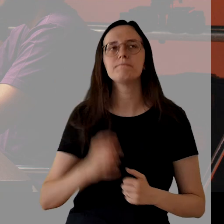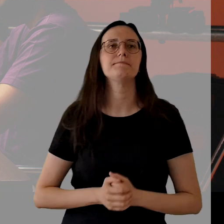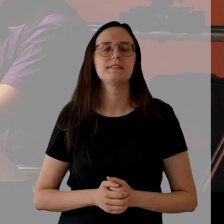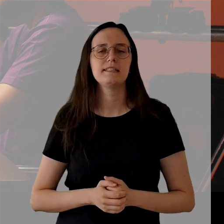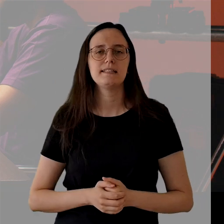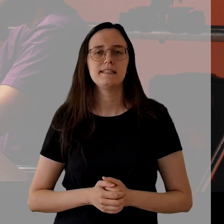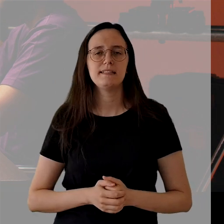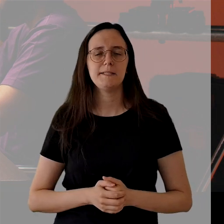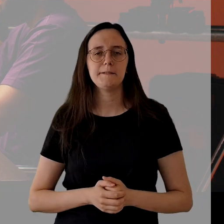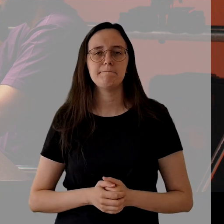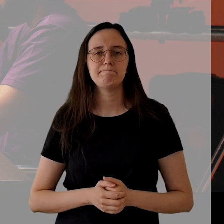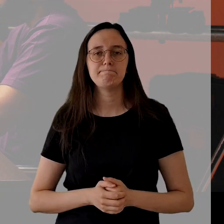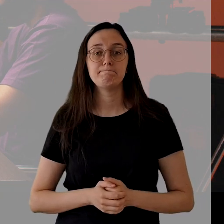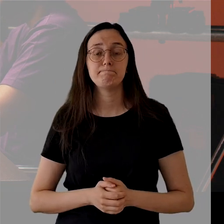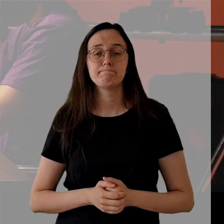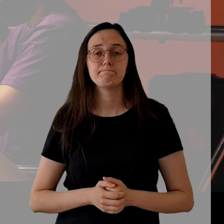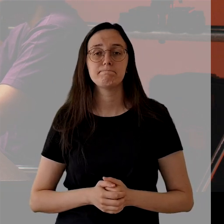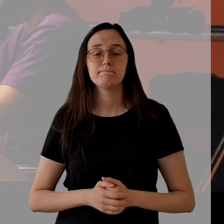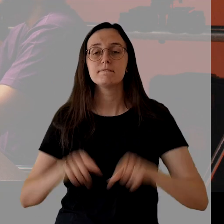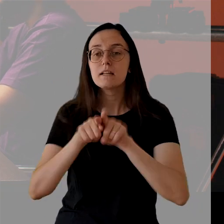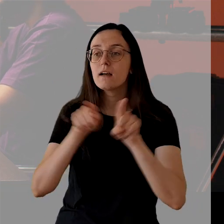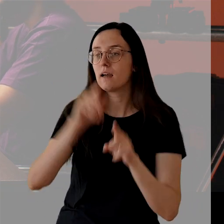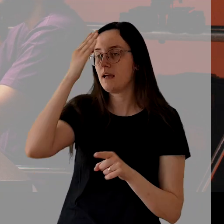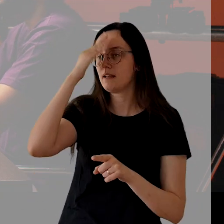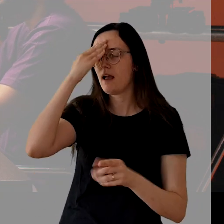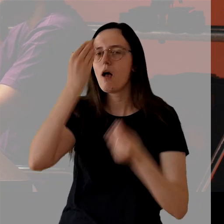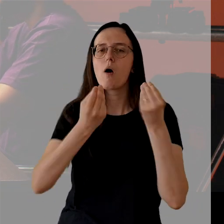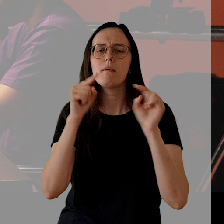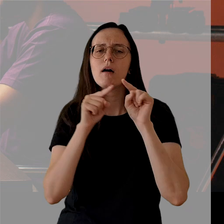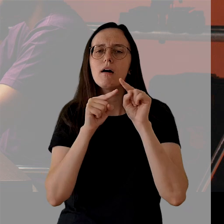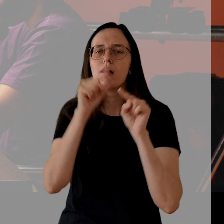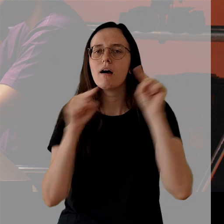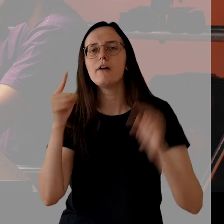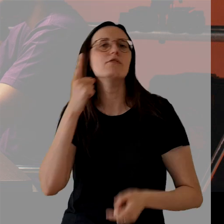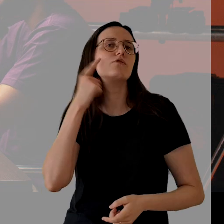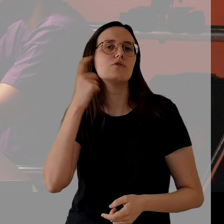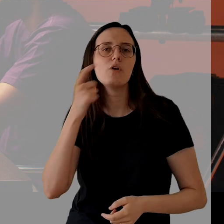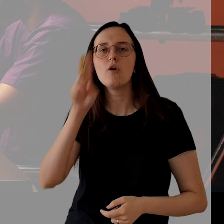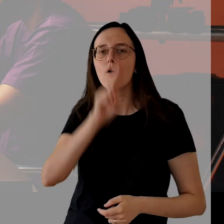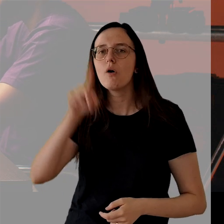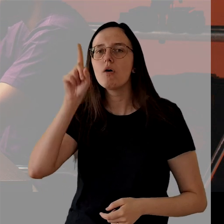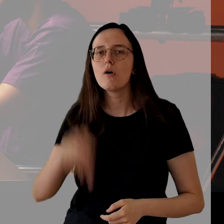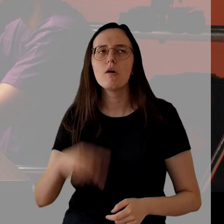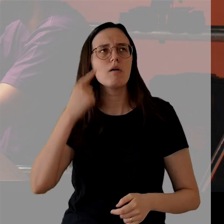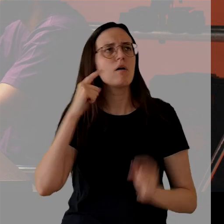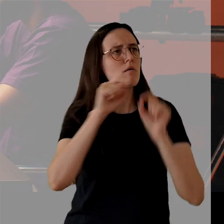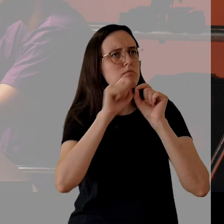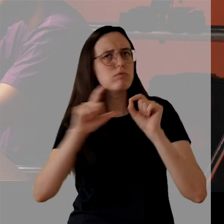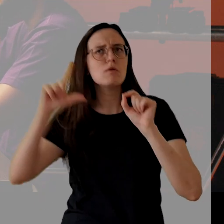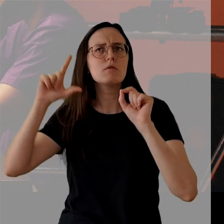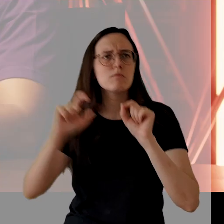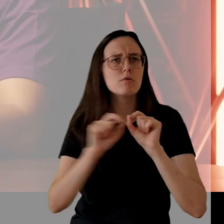E fora entender como timbrar esses sons através da densidade de cada objeto que você